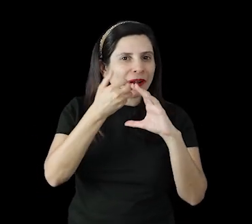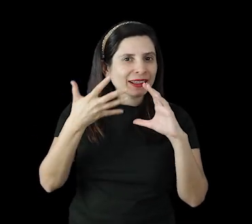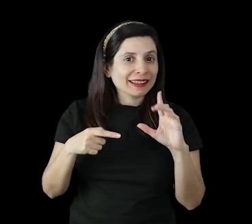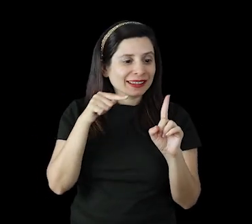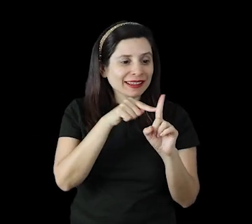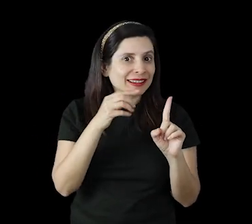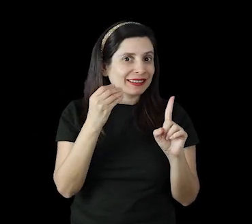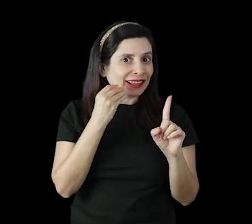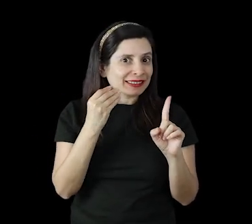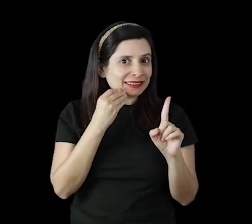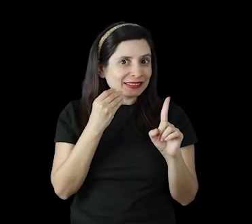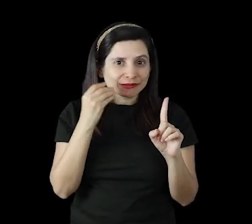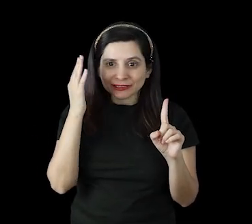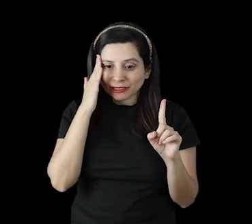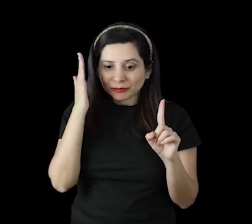testando ali?